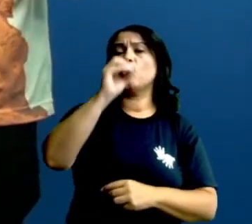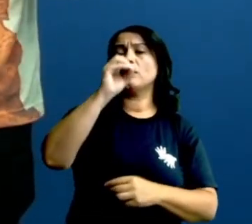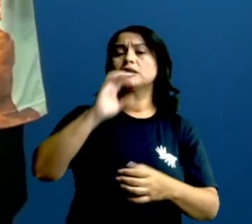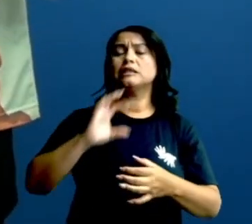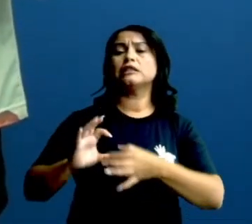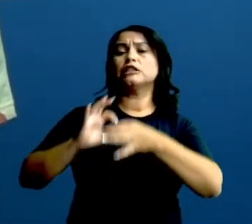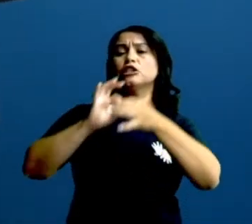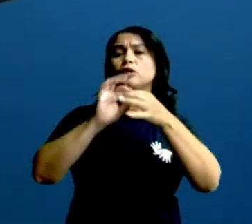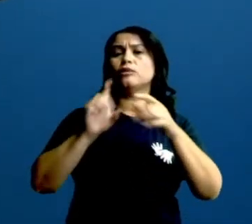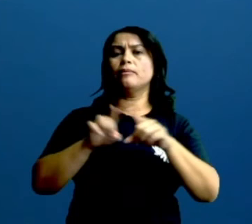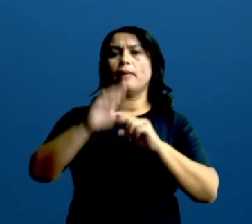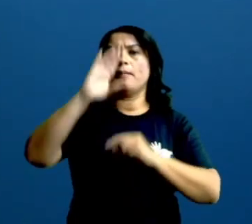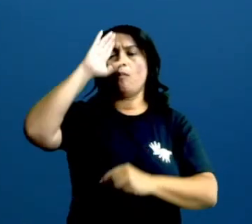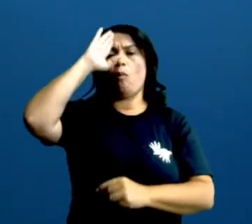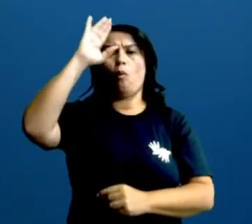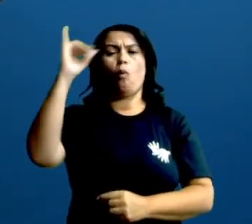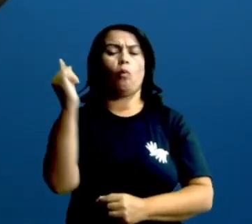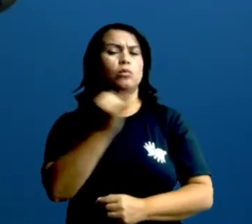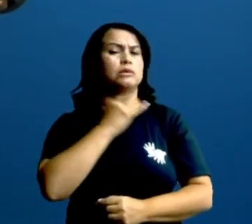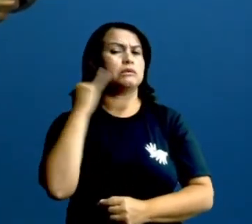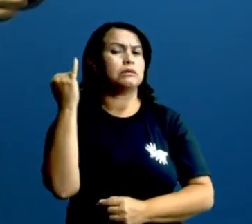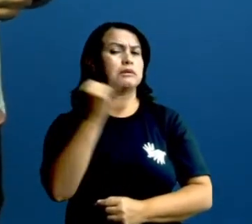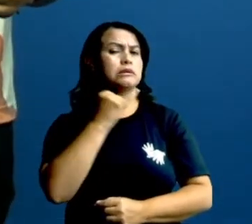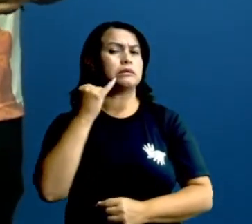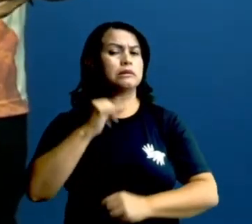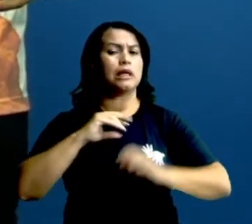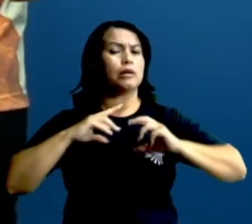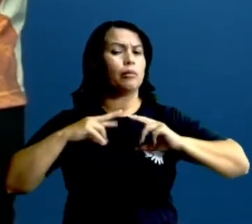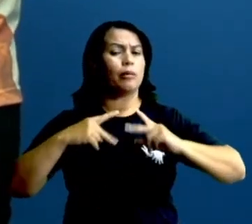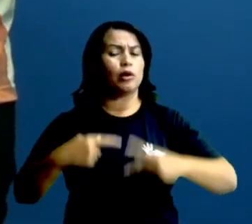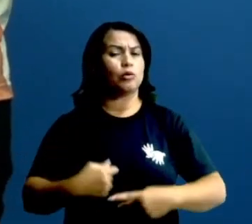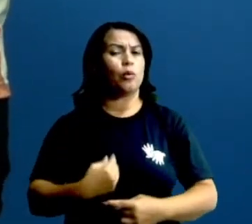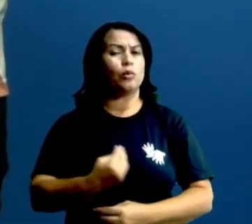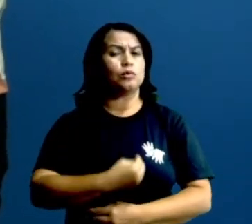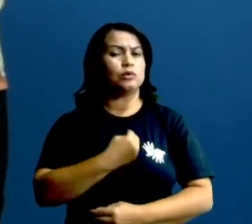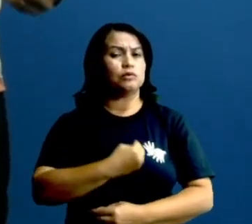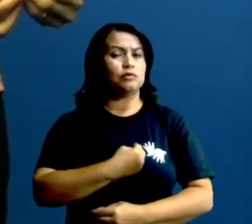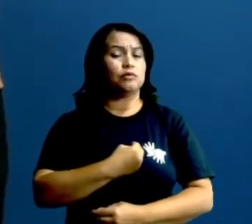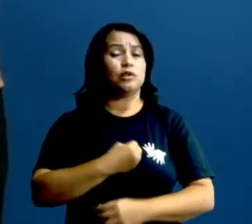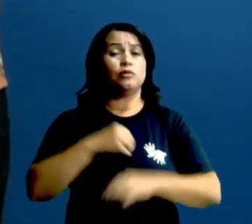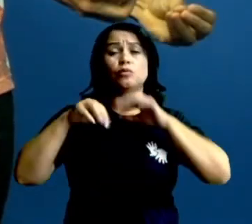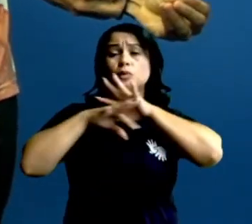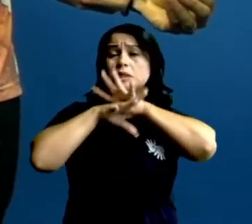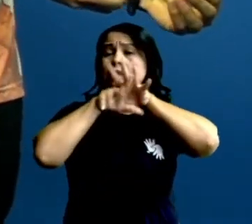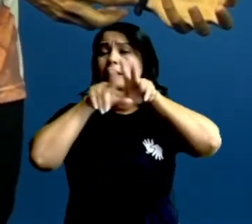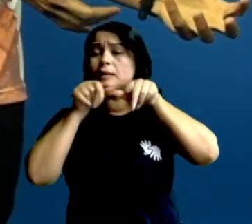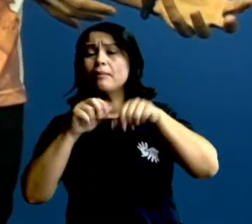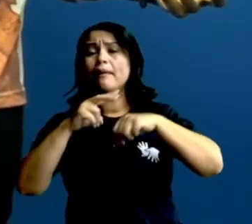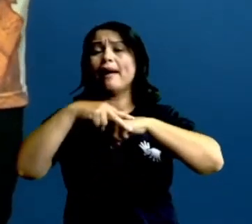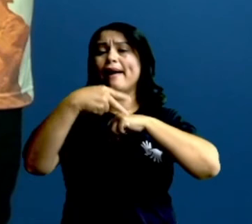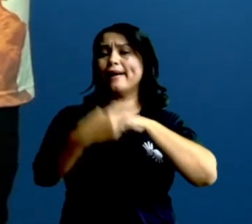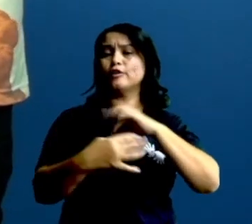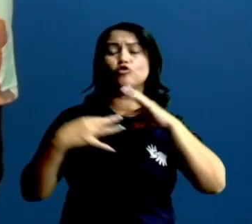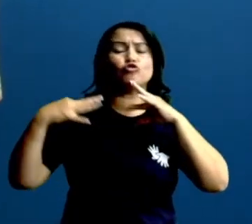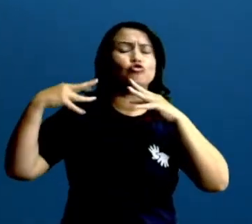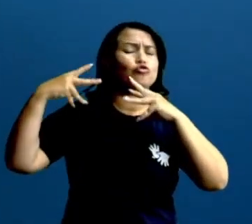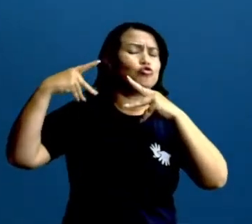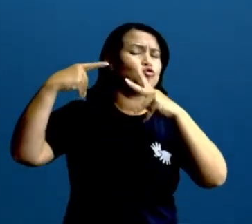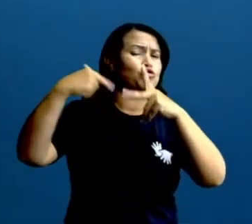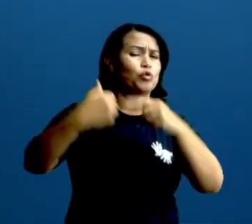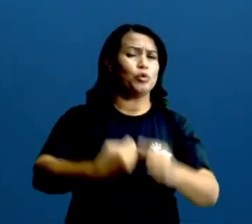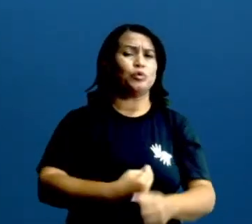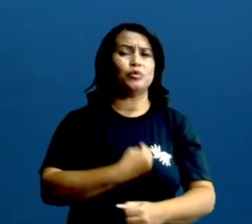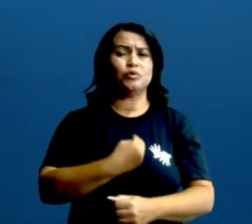é fundamental para todos os seres vivos, sejam aqueles seres vivos mais primitivos até os seres vivos